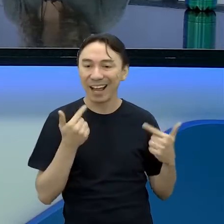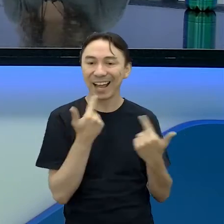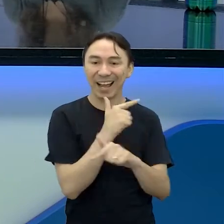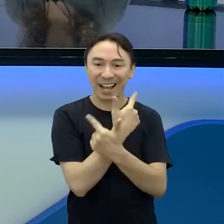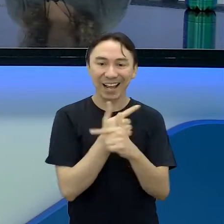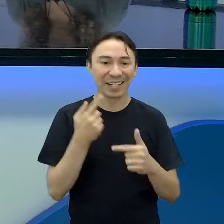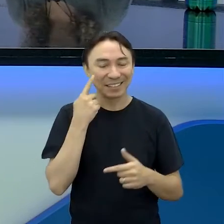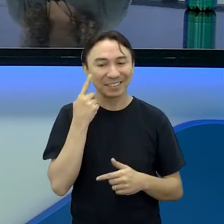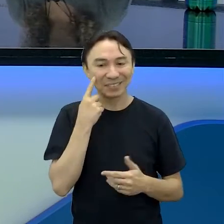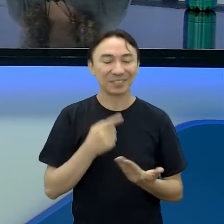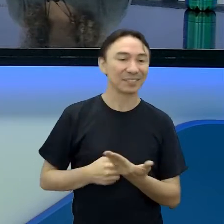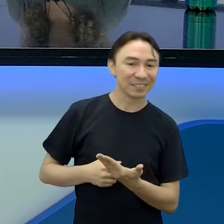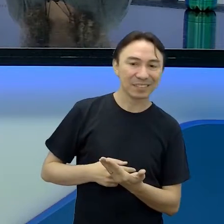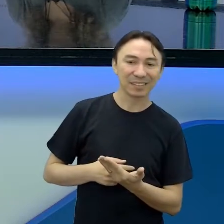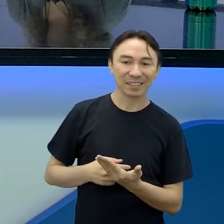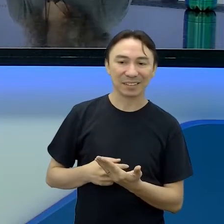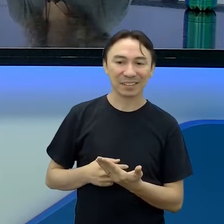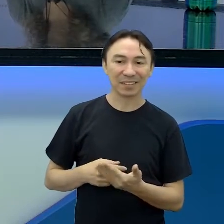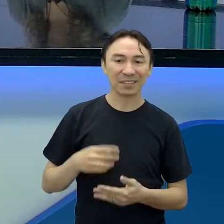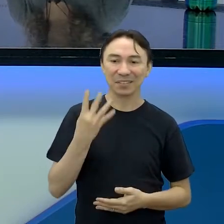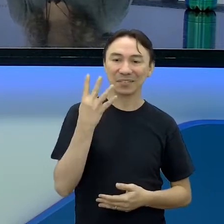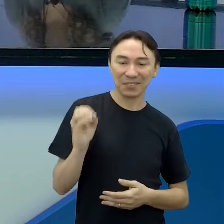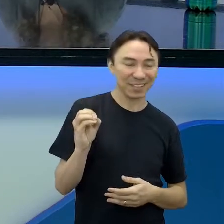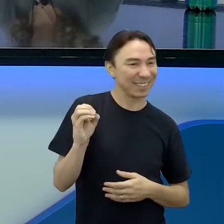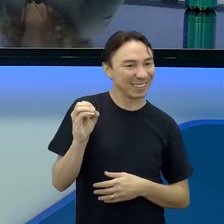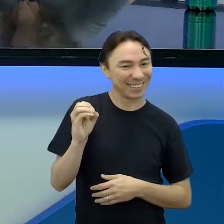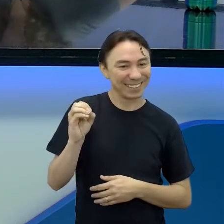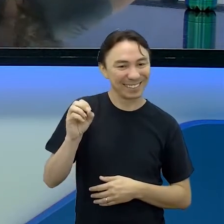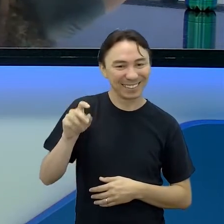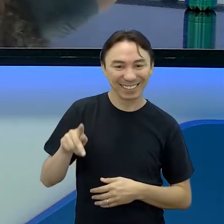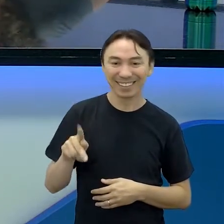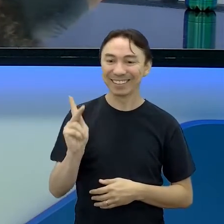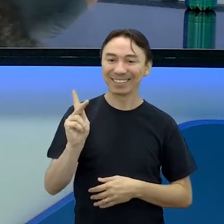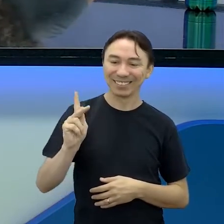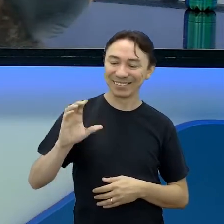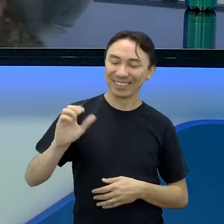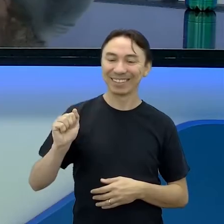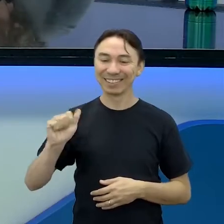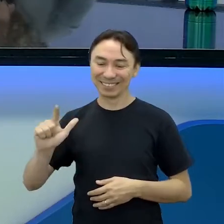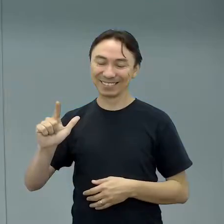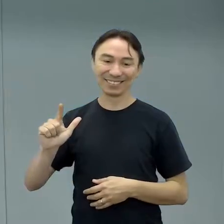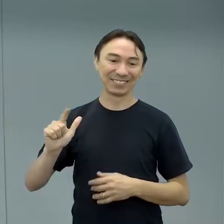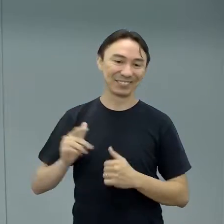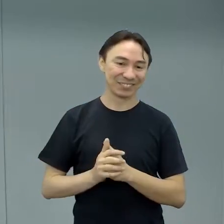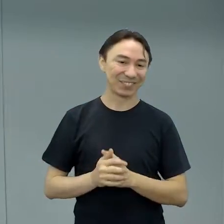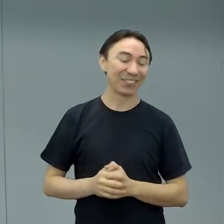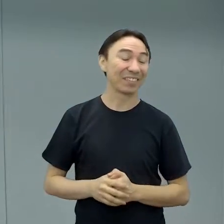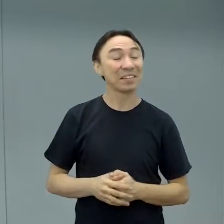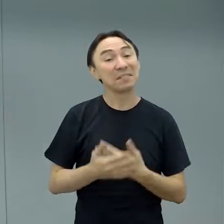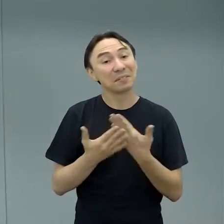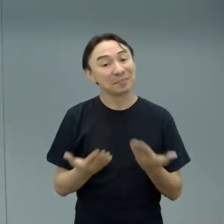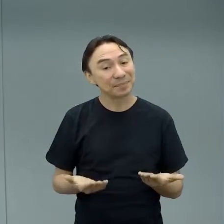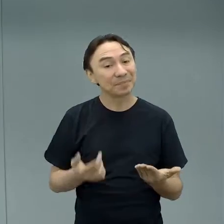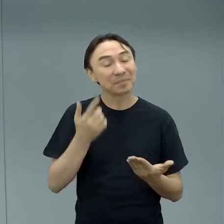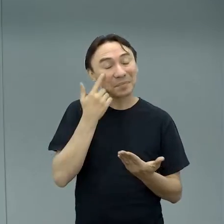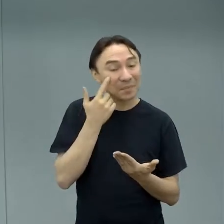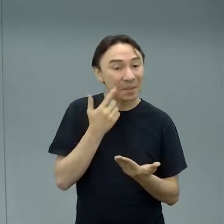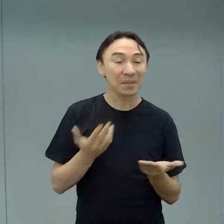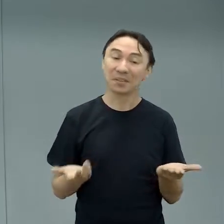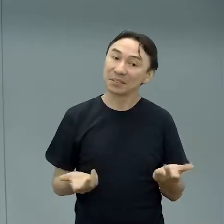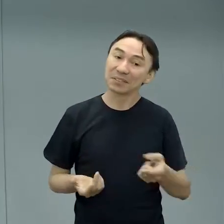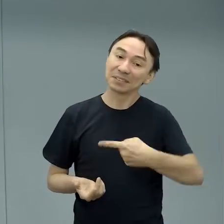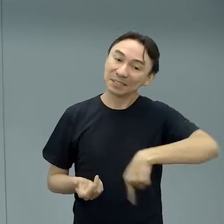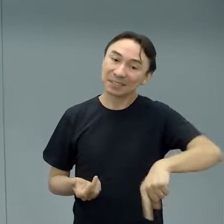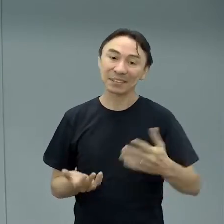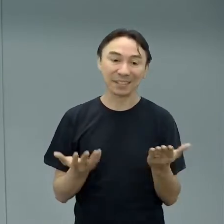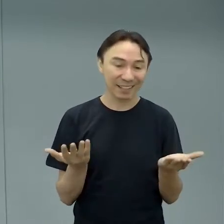no 40, 40 quilos, eu quero rir bastante. 40 calorias. Então a gente vai tentar rir por